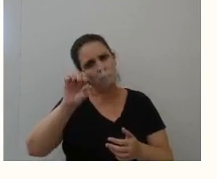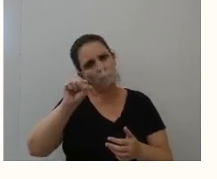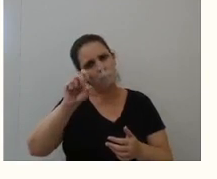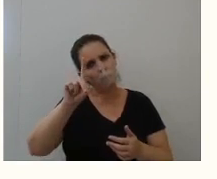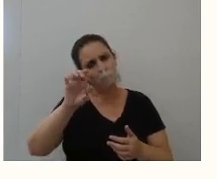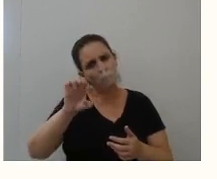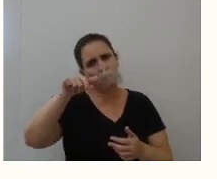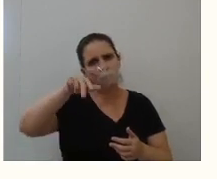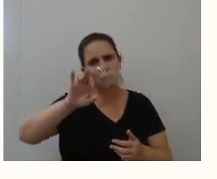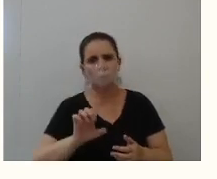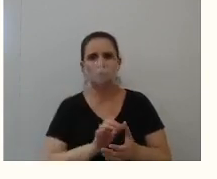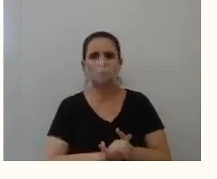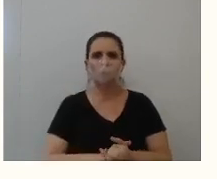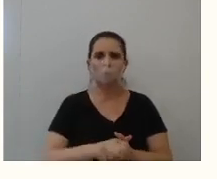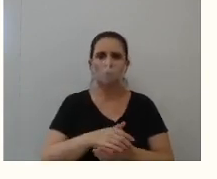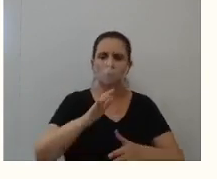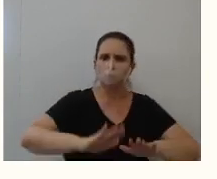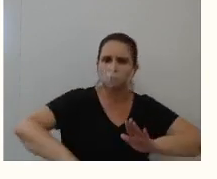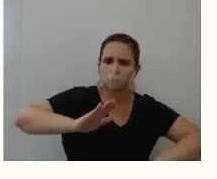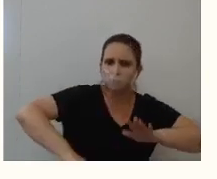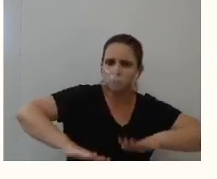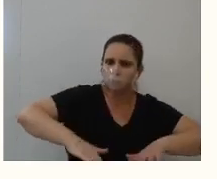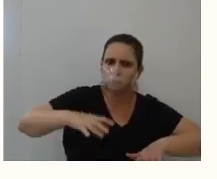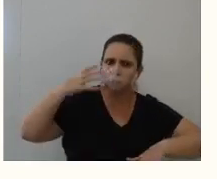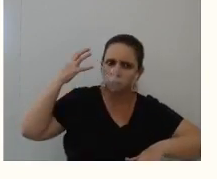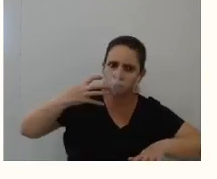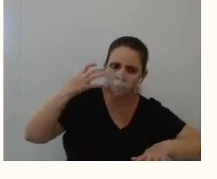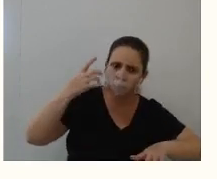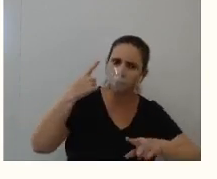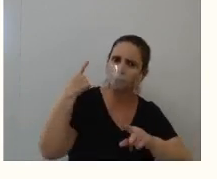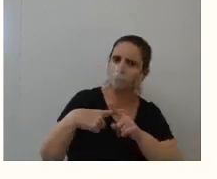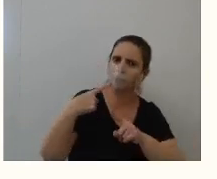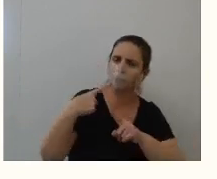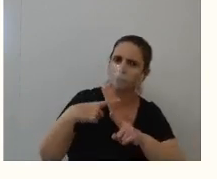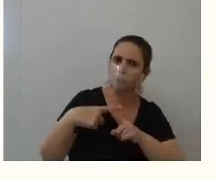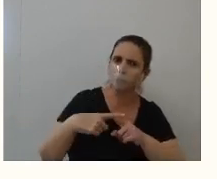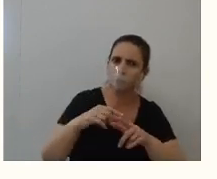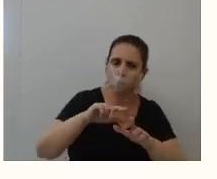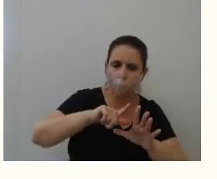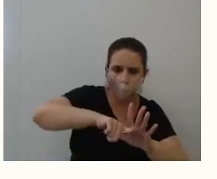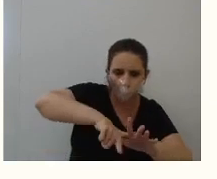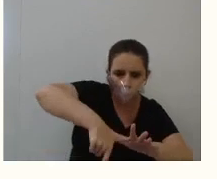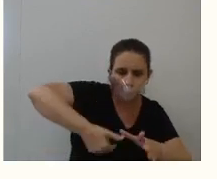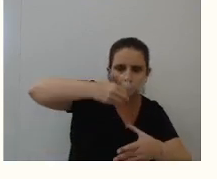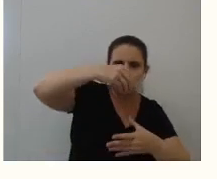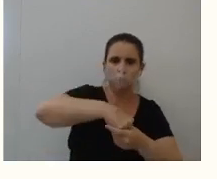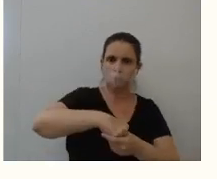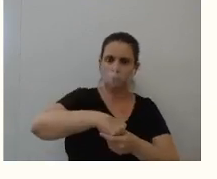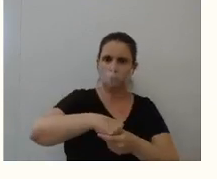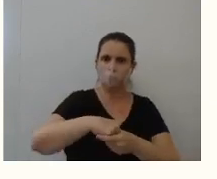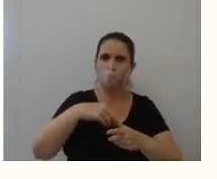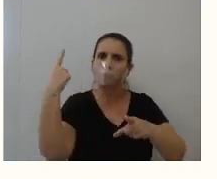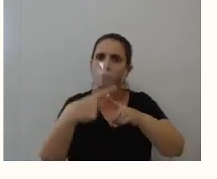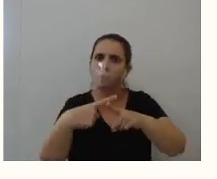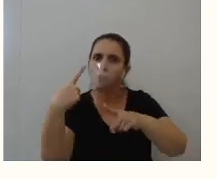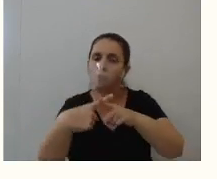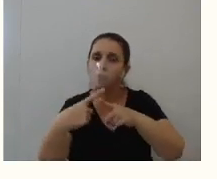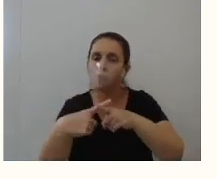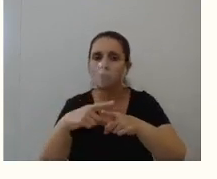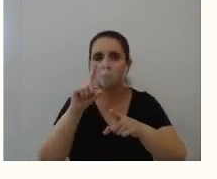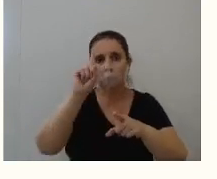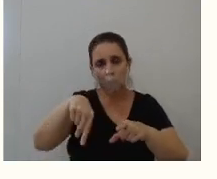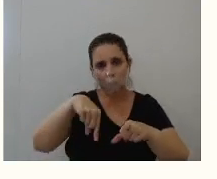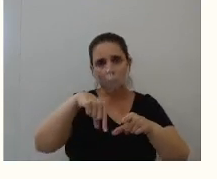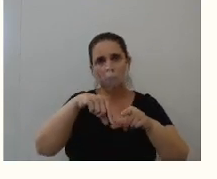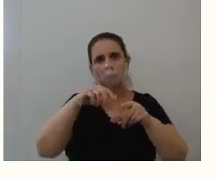Ó. O tambor soa porque é oco. Olha lá. Porque, ó. Porque é oco